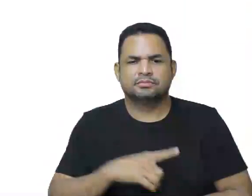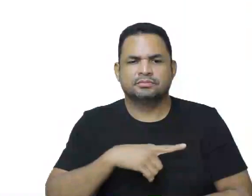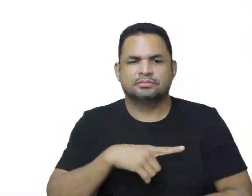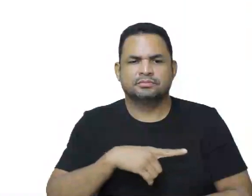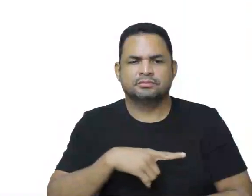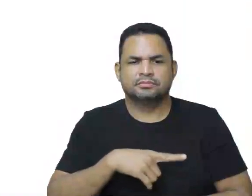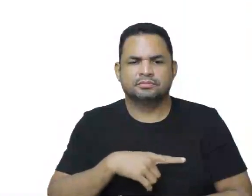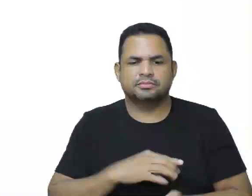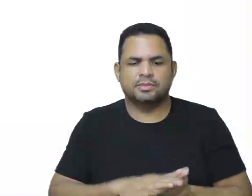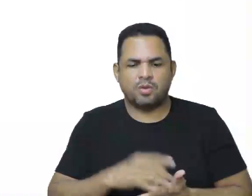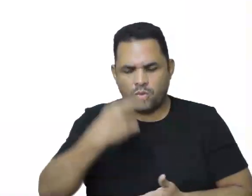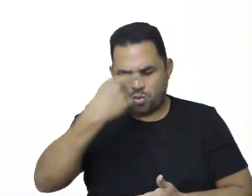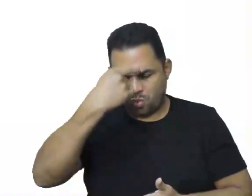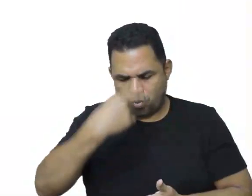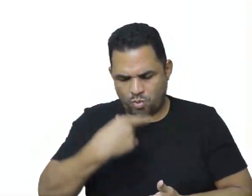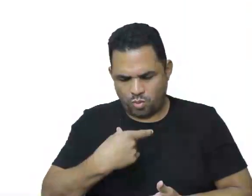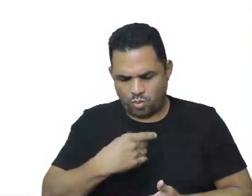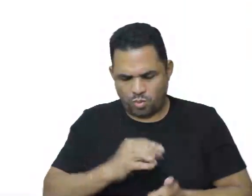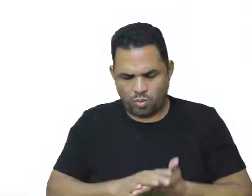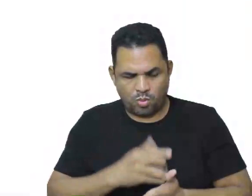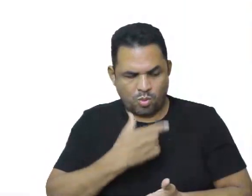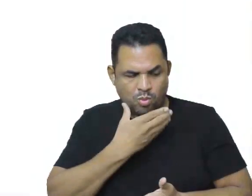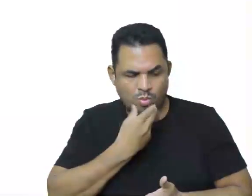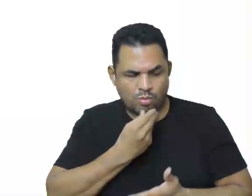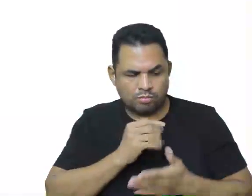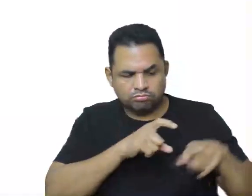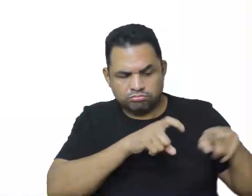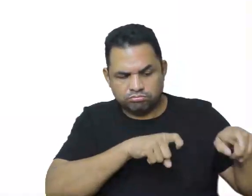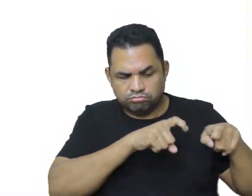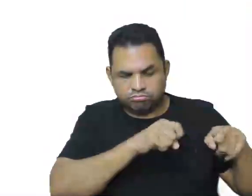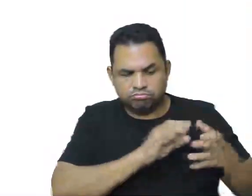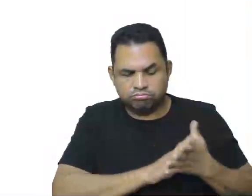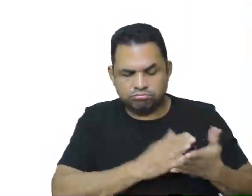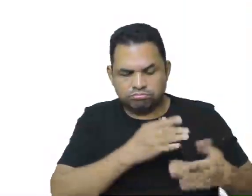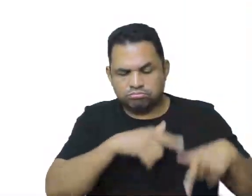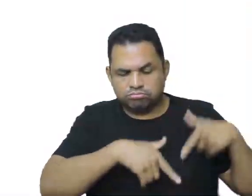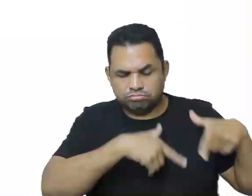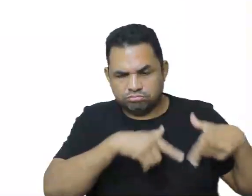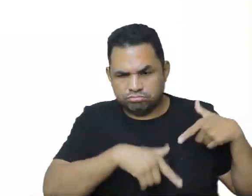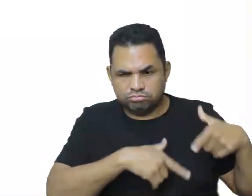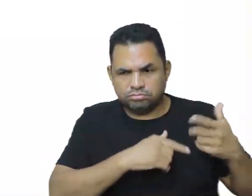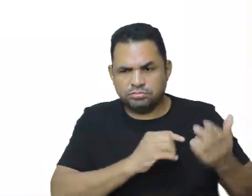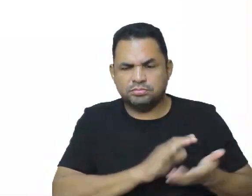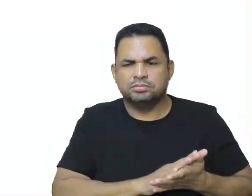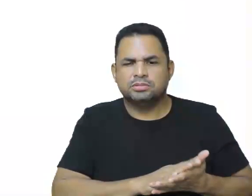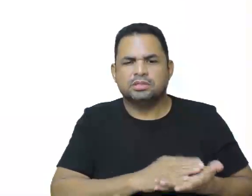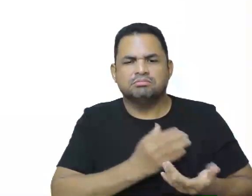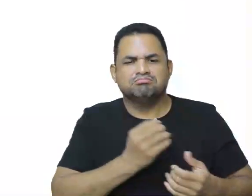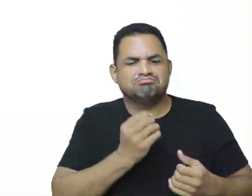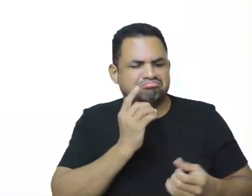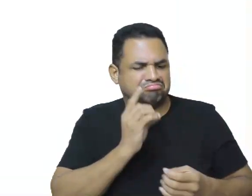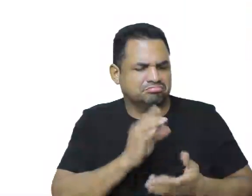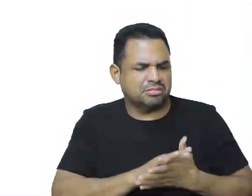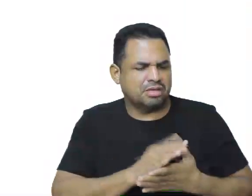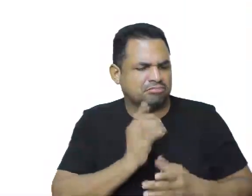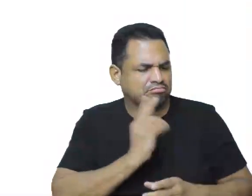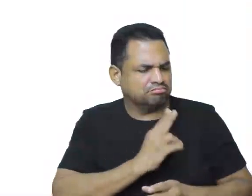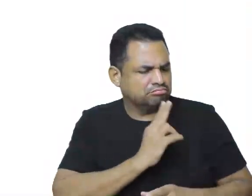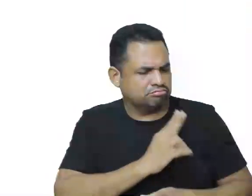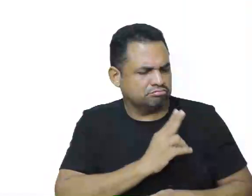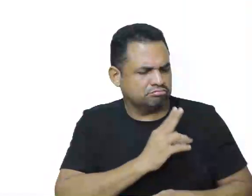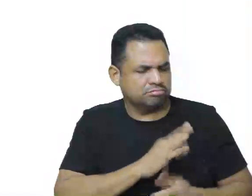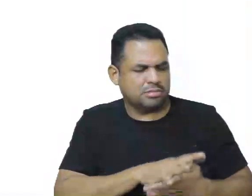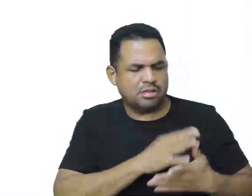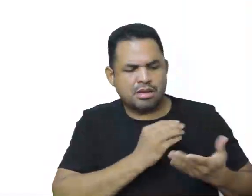um agricultor trabalhando lá no campo e cultivou por vários momentos, vários anos, a produção agrícola